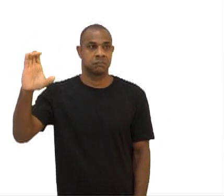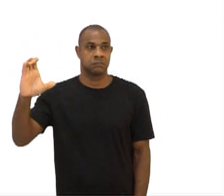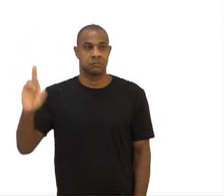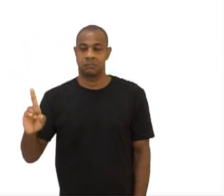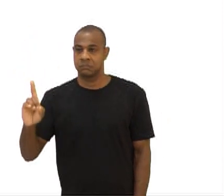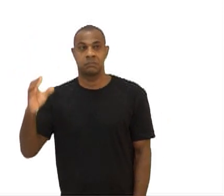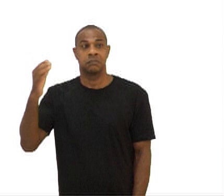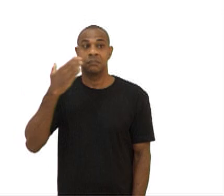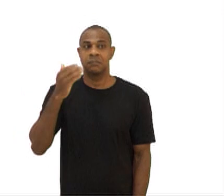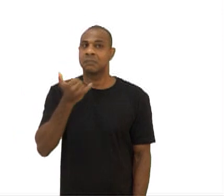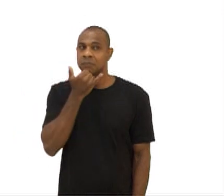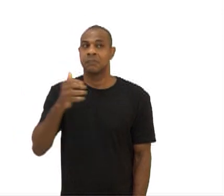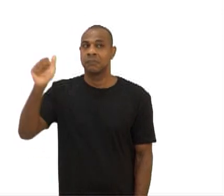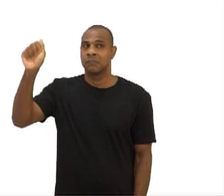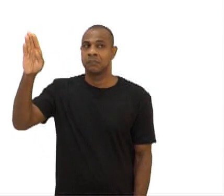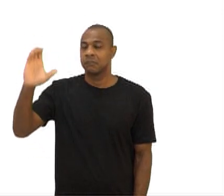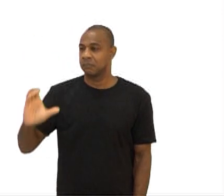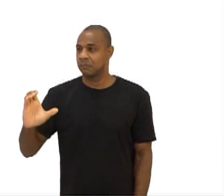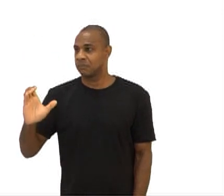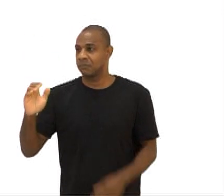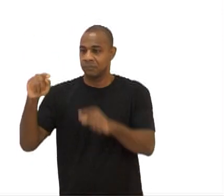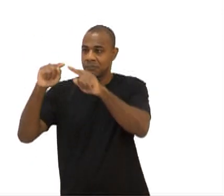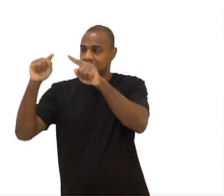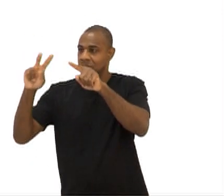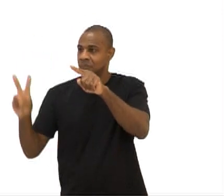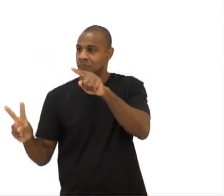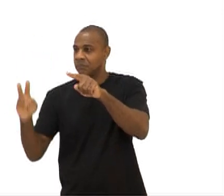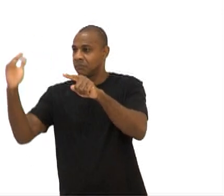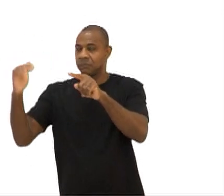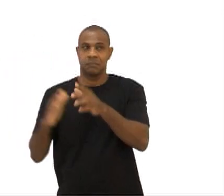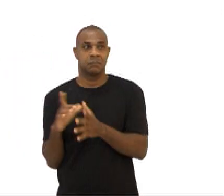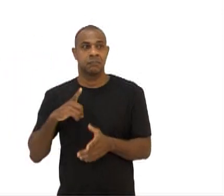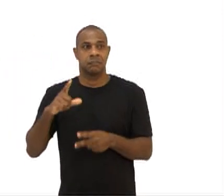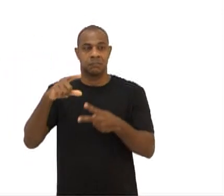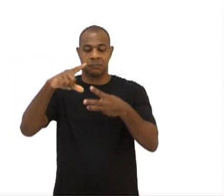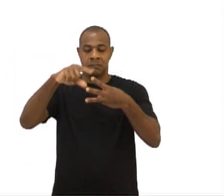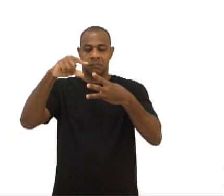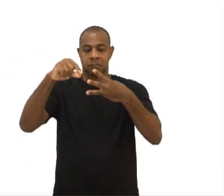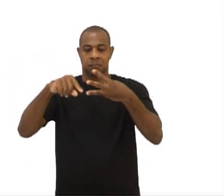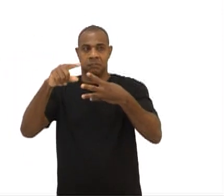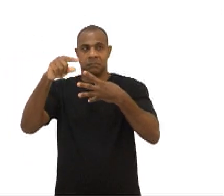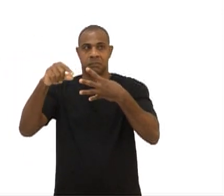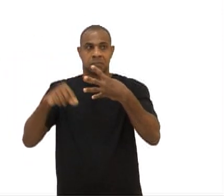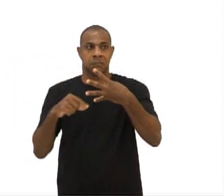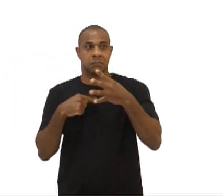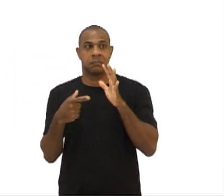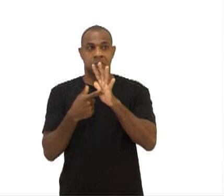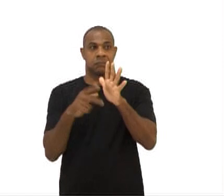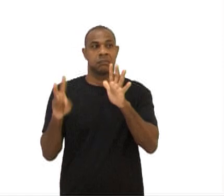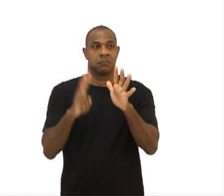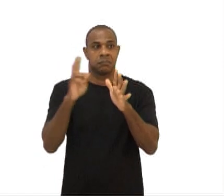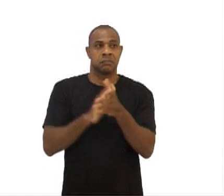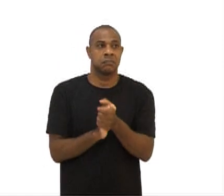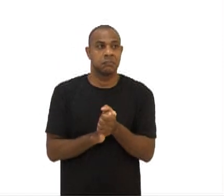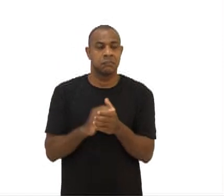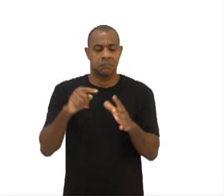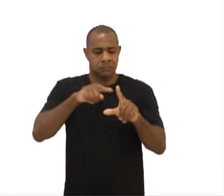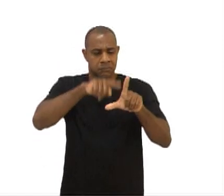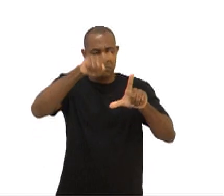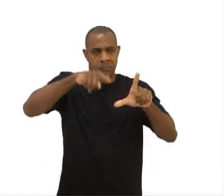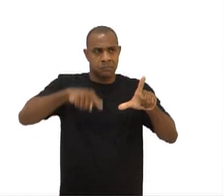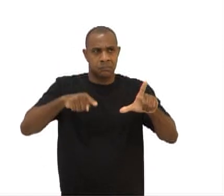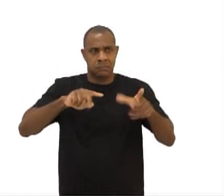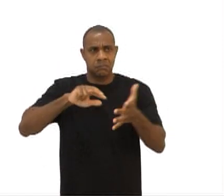porque está passando pela origem, né? E você tem 3 alternativas. Será que esse gráfico está representando a letra A,